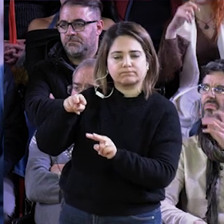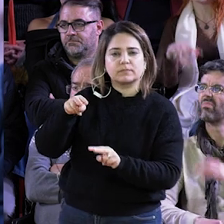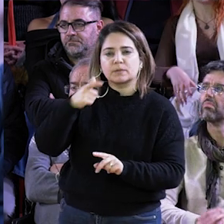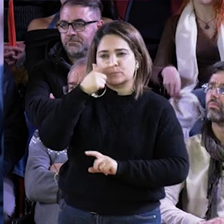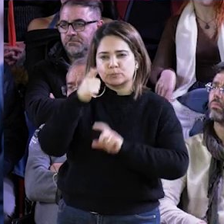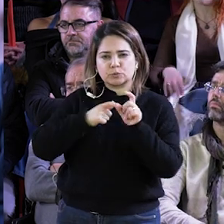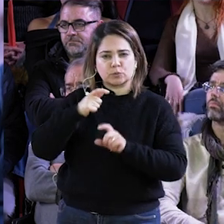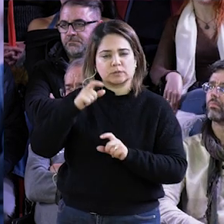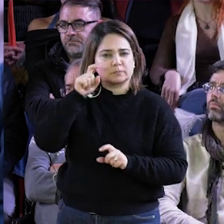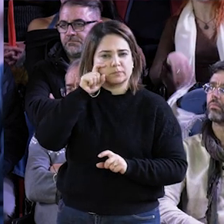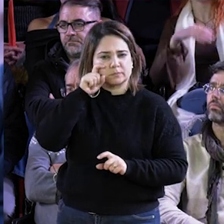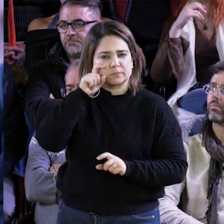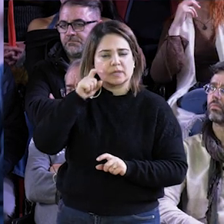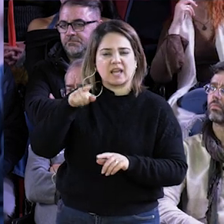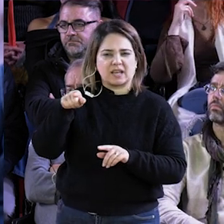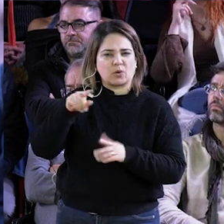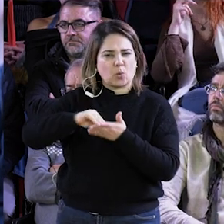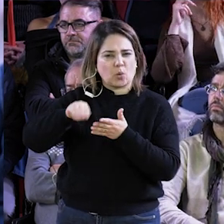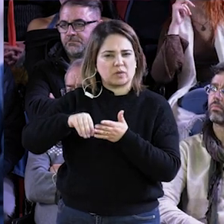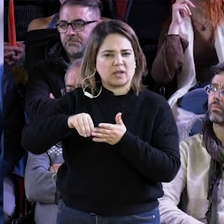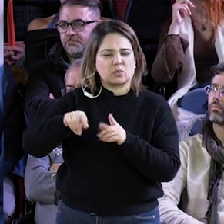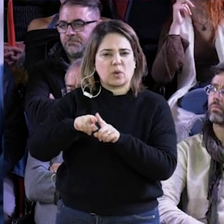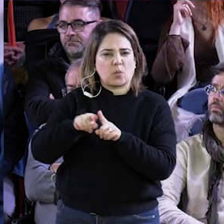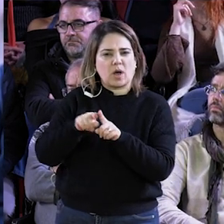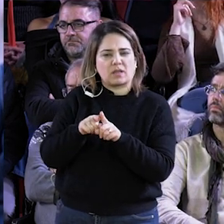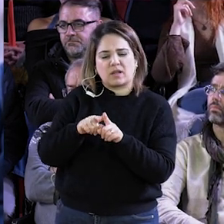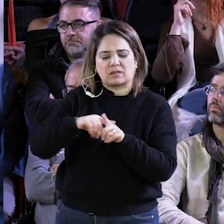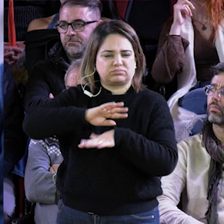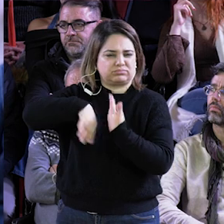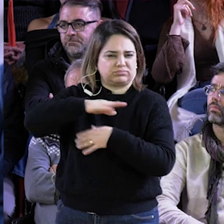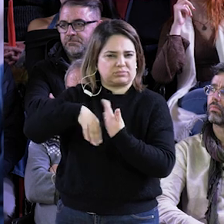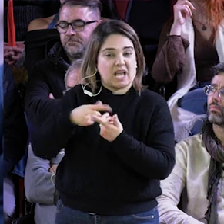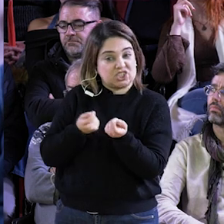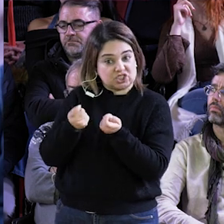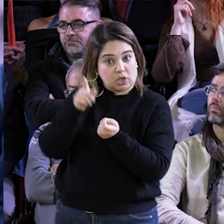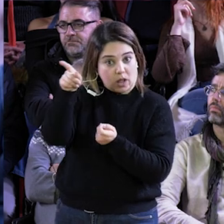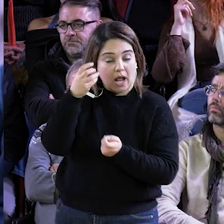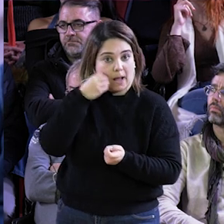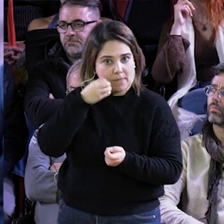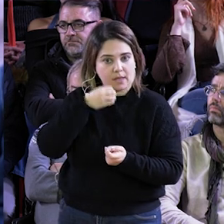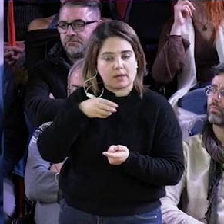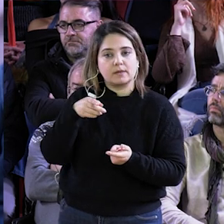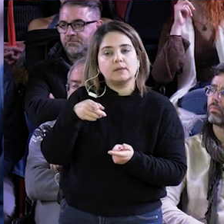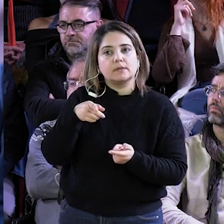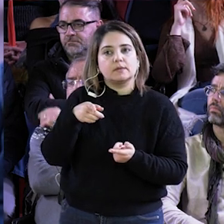vigilantes são tratados pelas cadeias de subcontratação e de irresponsabilidade. A gestão do terminal de Campanhã